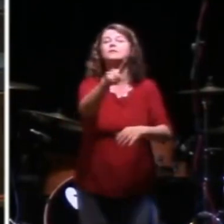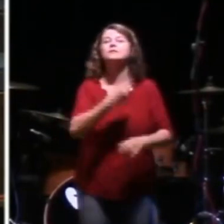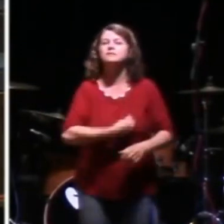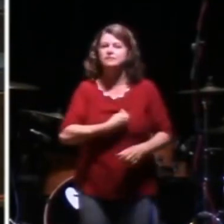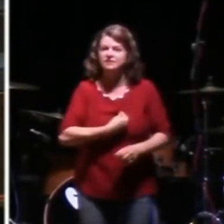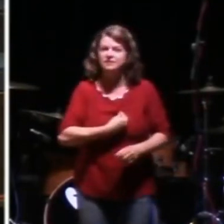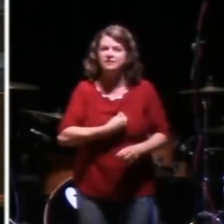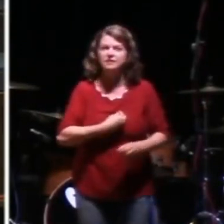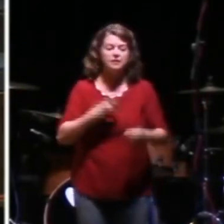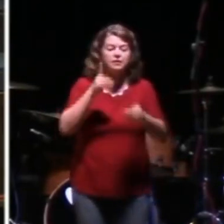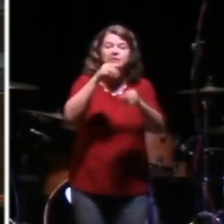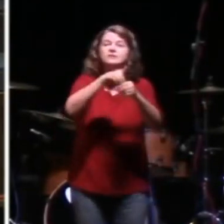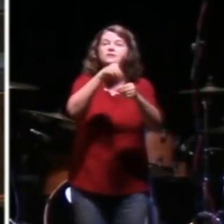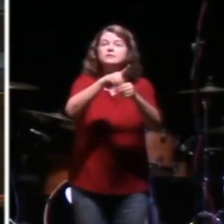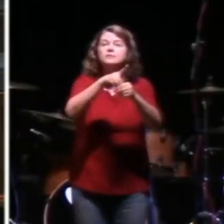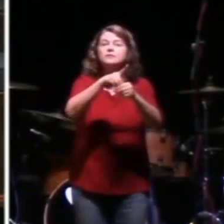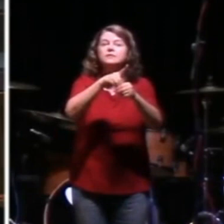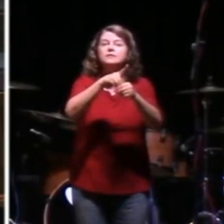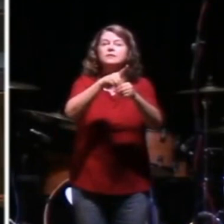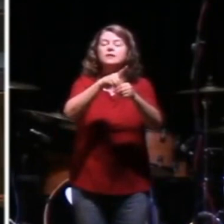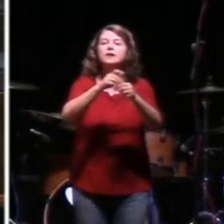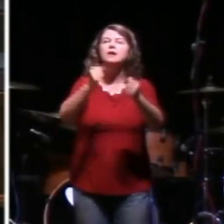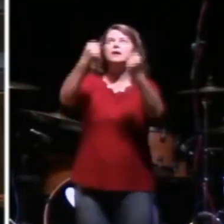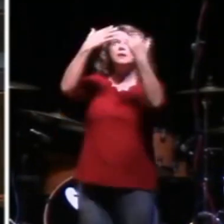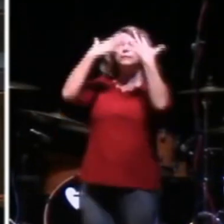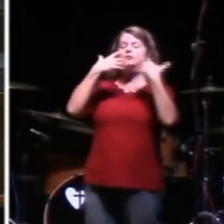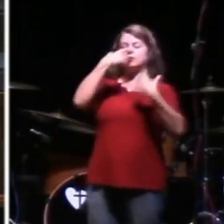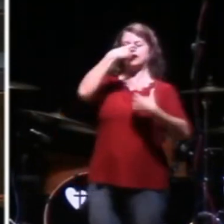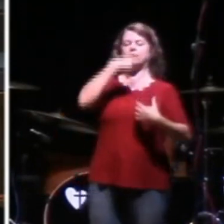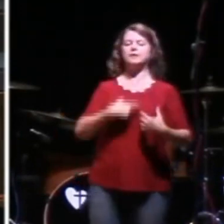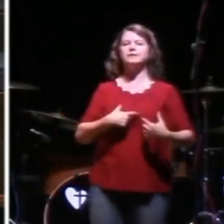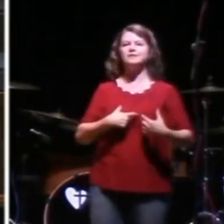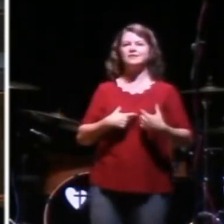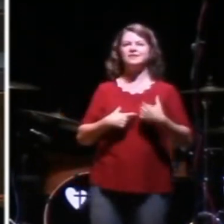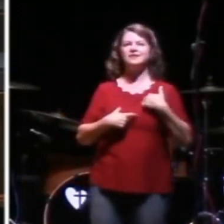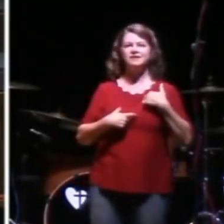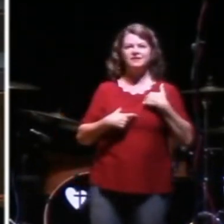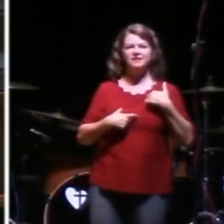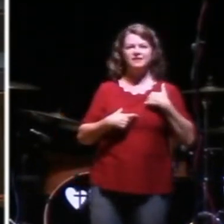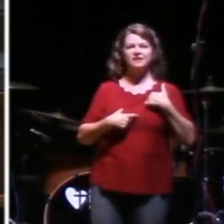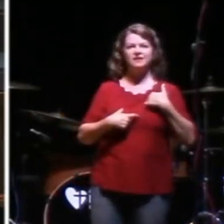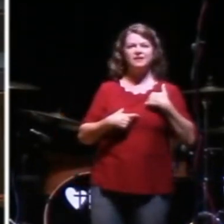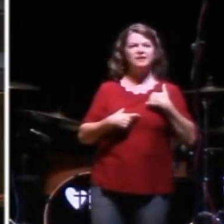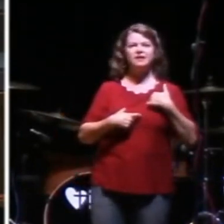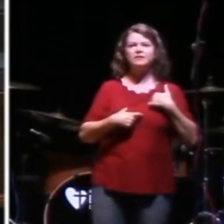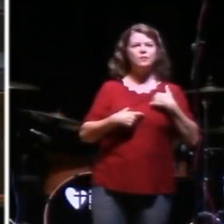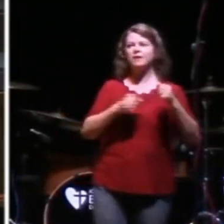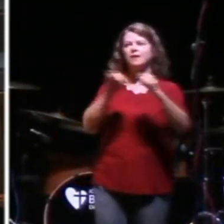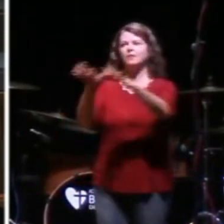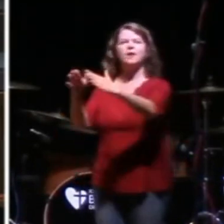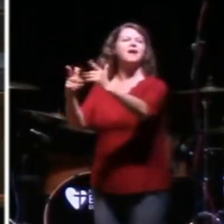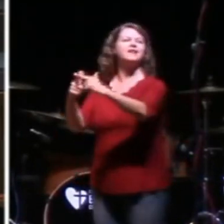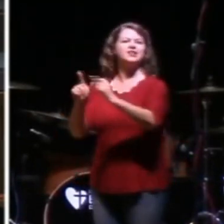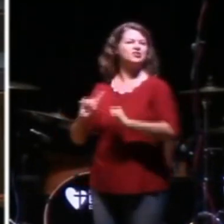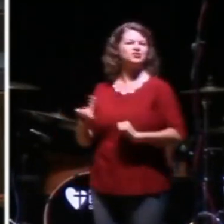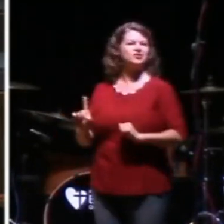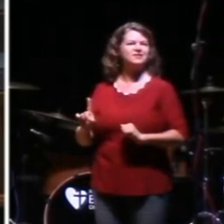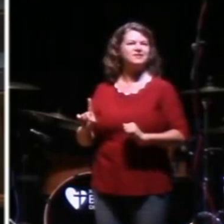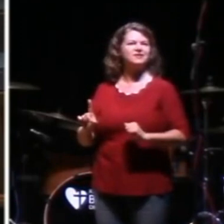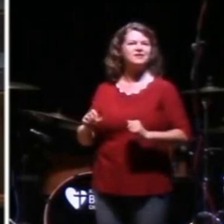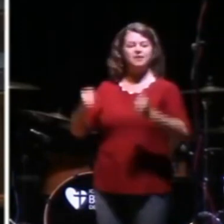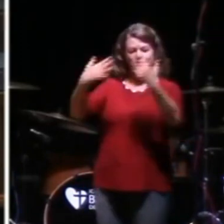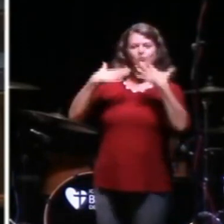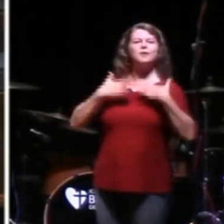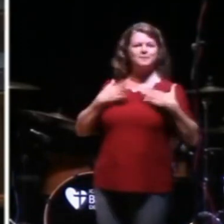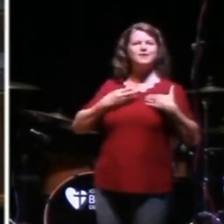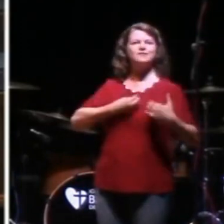trás de bênçãos sobre você o dízimo ele não abençoa a igreja ele abençoa minha vida que eu